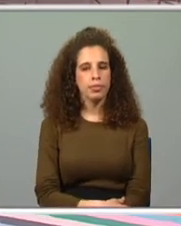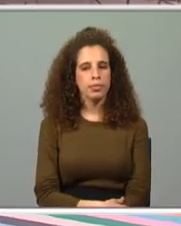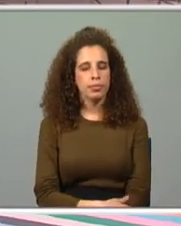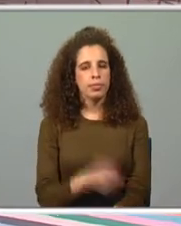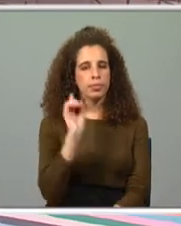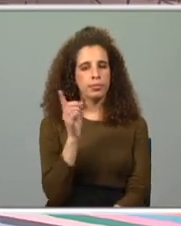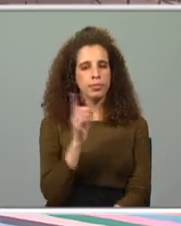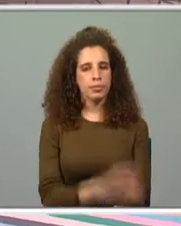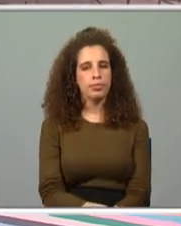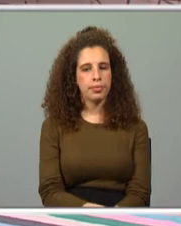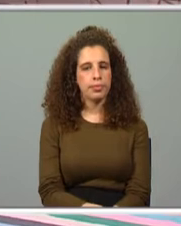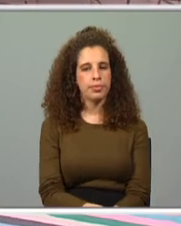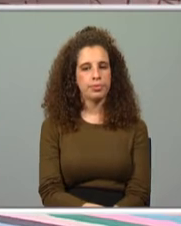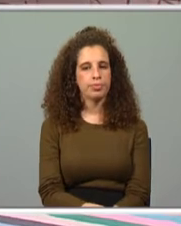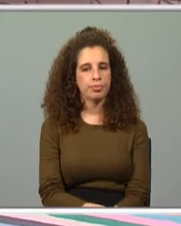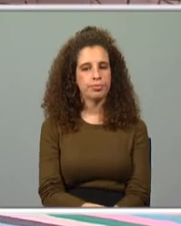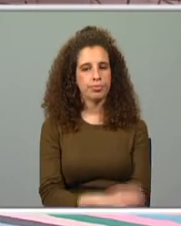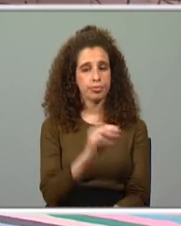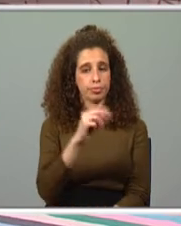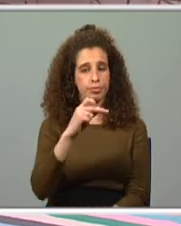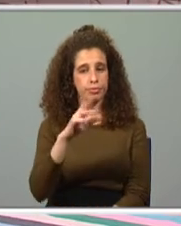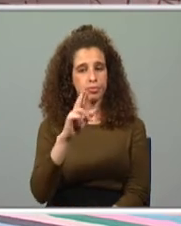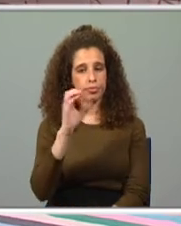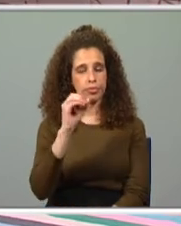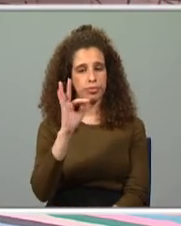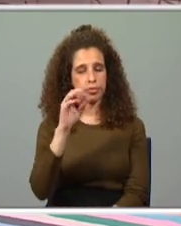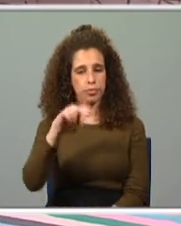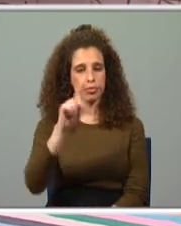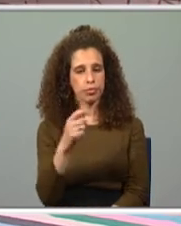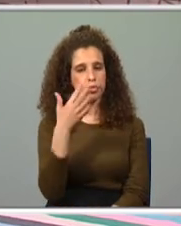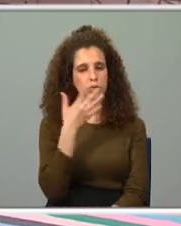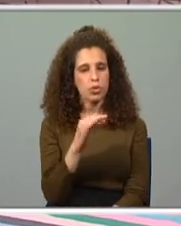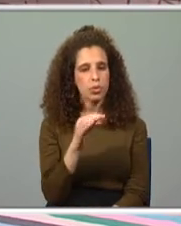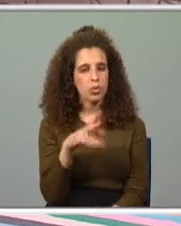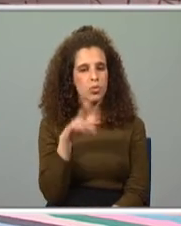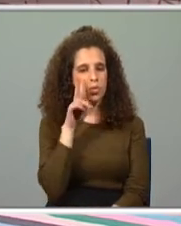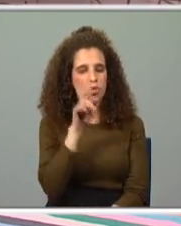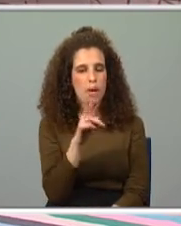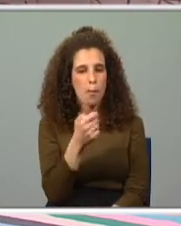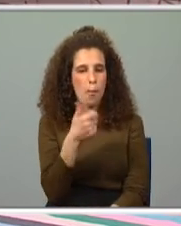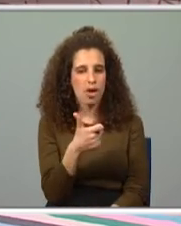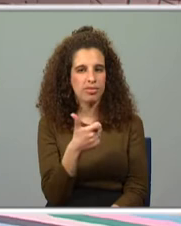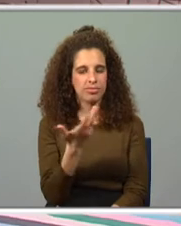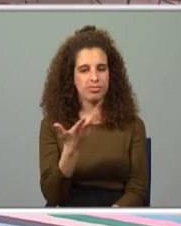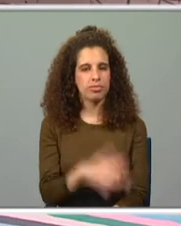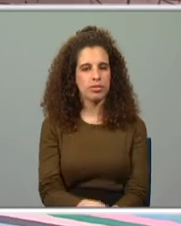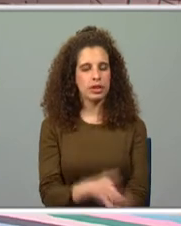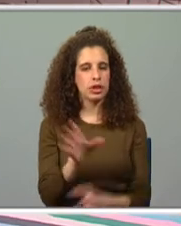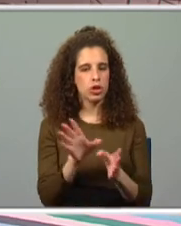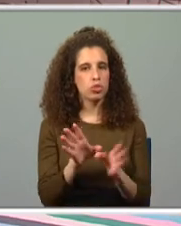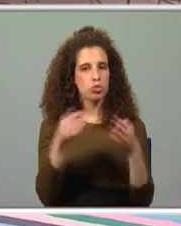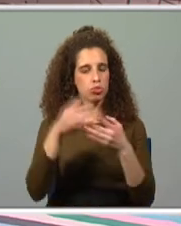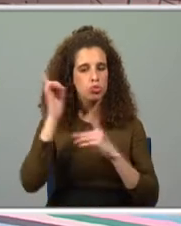E aqui temos o saxofone, que normalmente é um instrumento que não encontramos muitas vezes numa orquestra. Sim. E